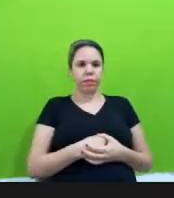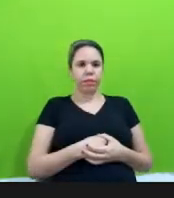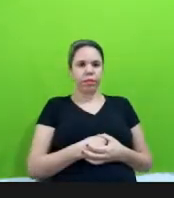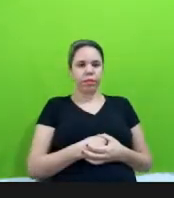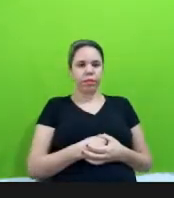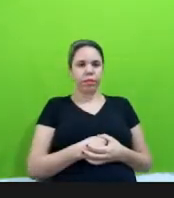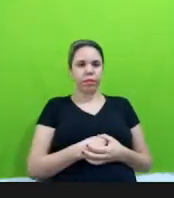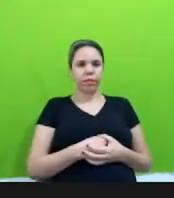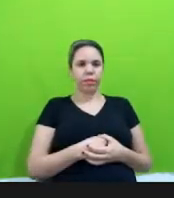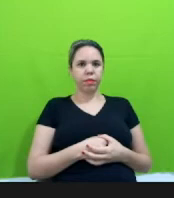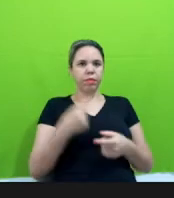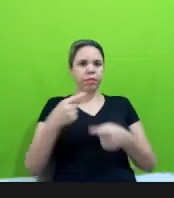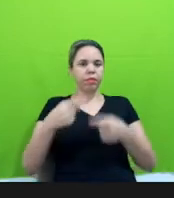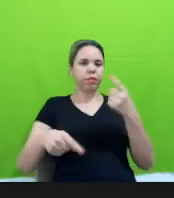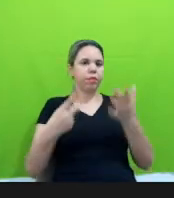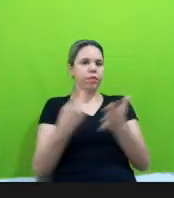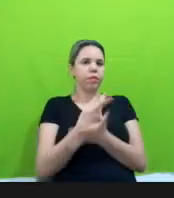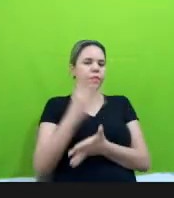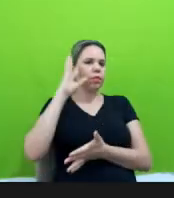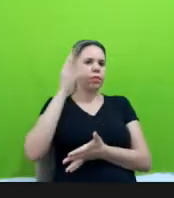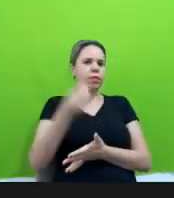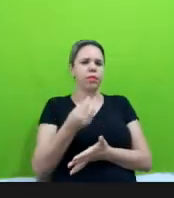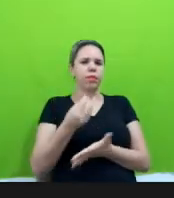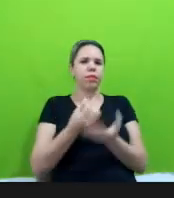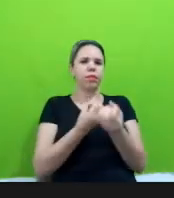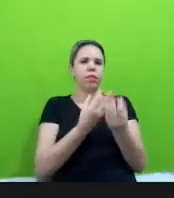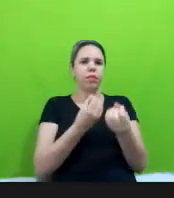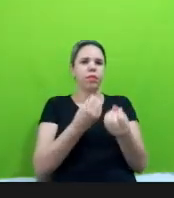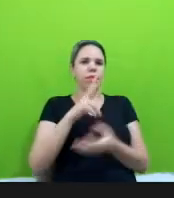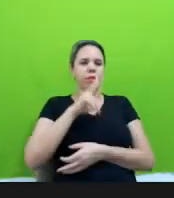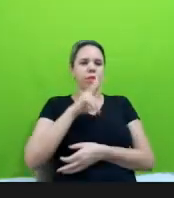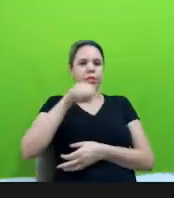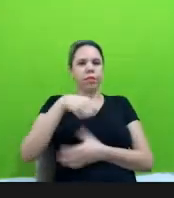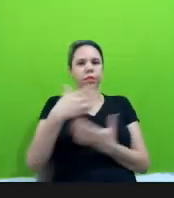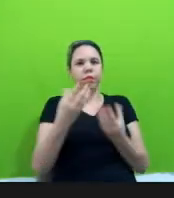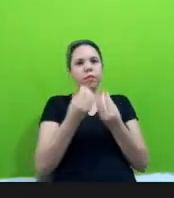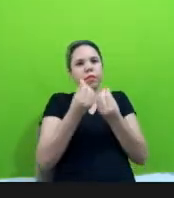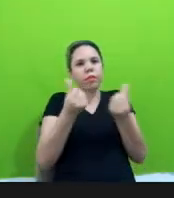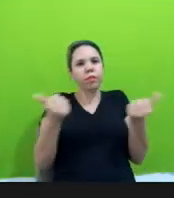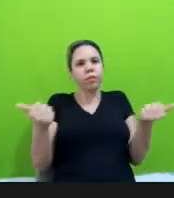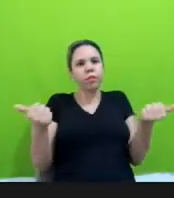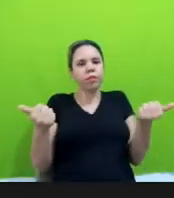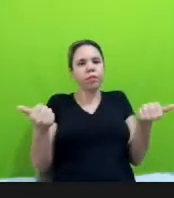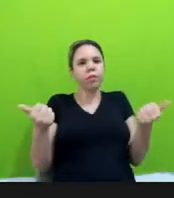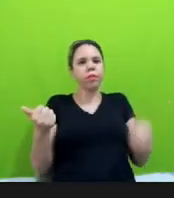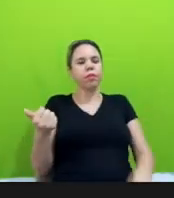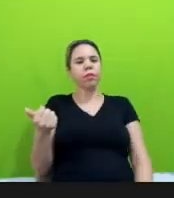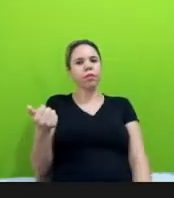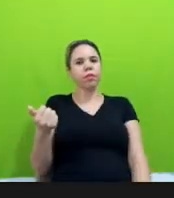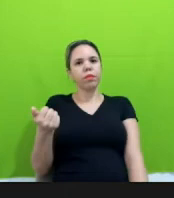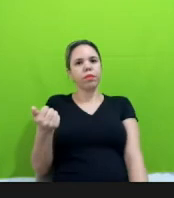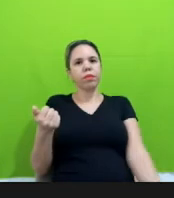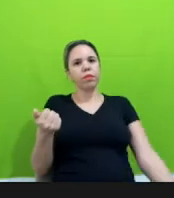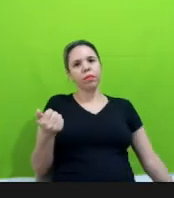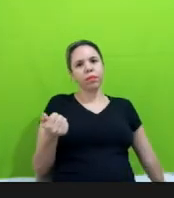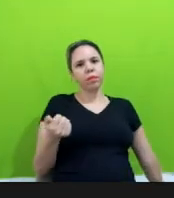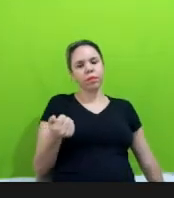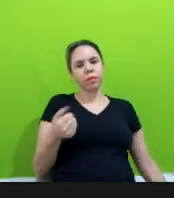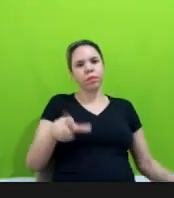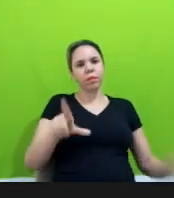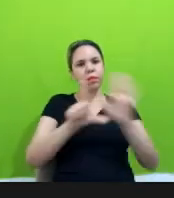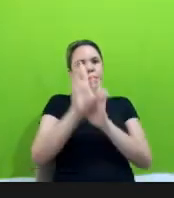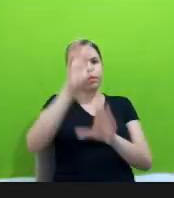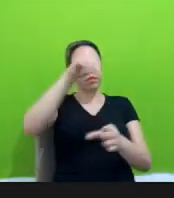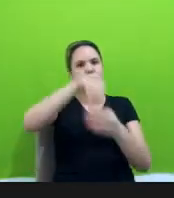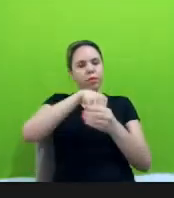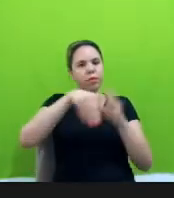muito equívoco, por exemplo, para entender o que que é um dado pessoal sensível, né? Dado pessoal sensível está na lei, na